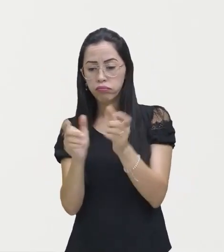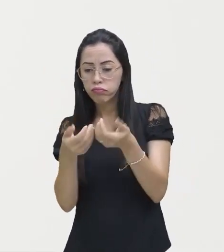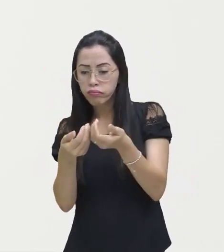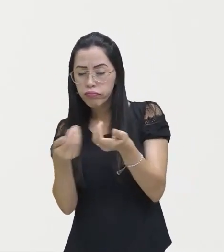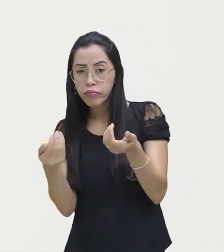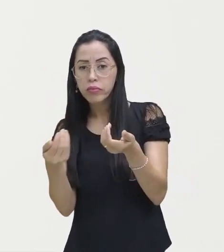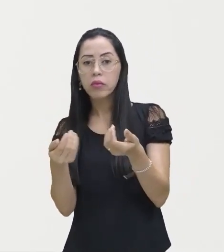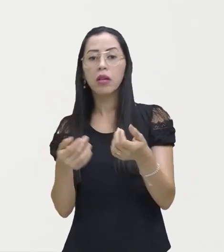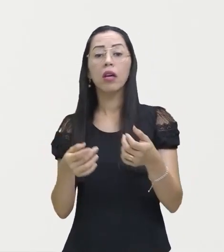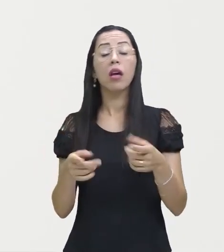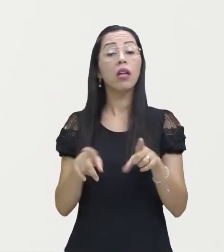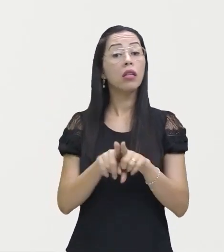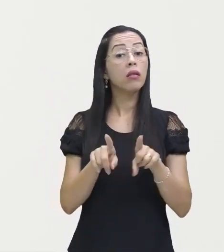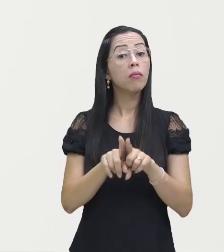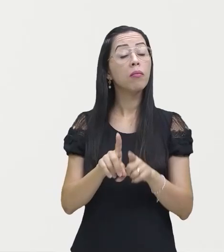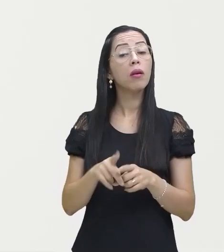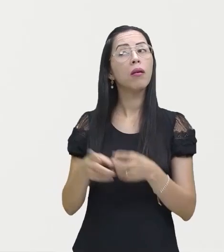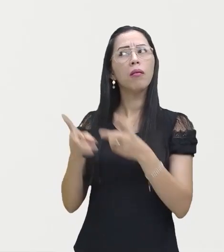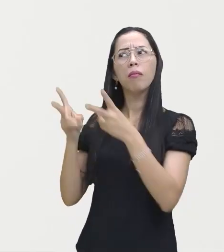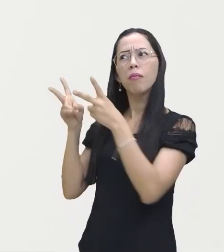Nós percebemos também